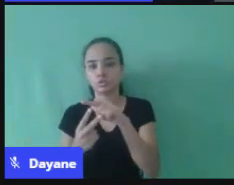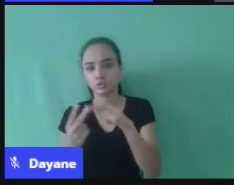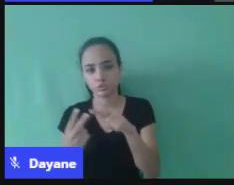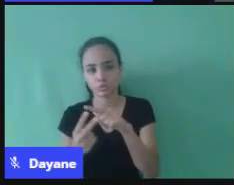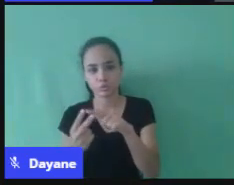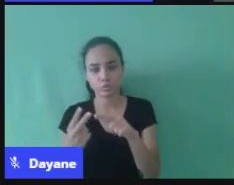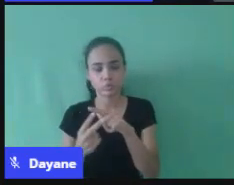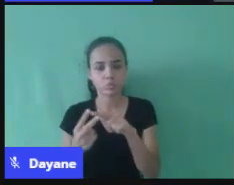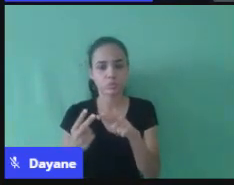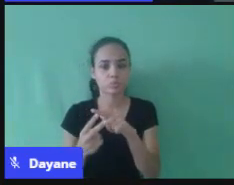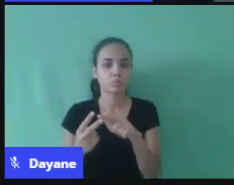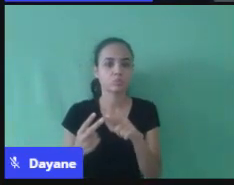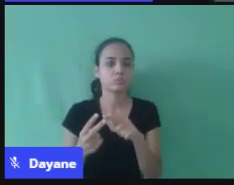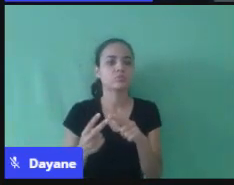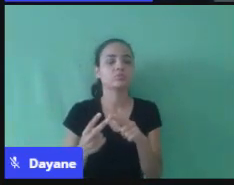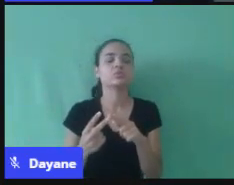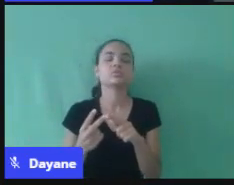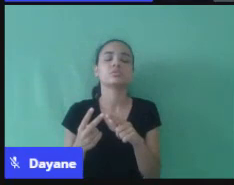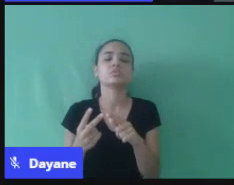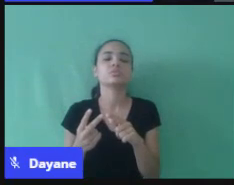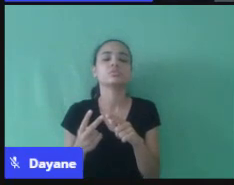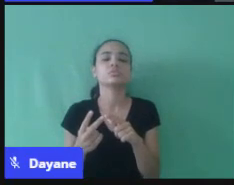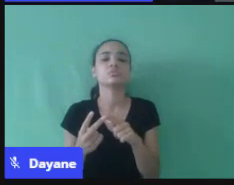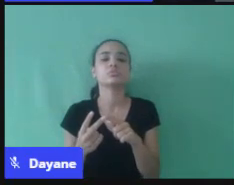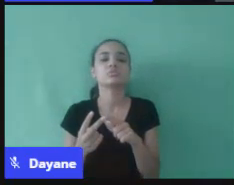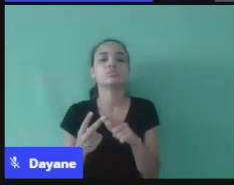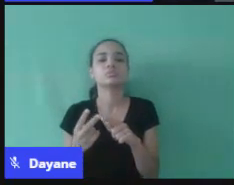então ele é úmido e é onde nós